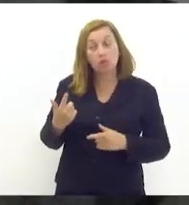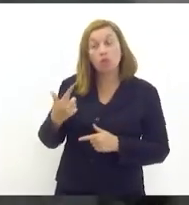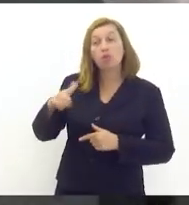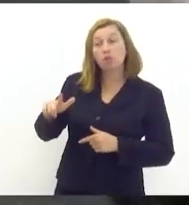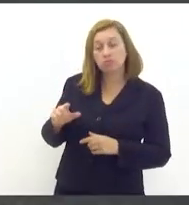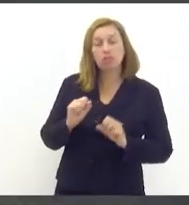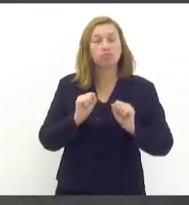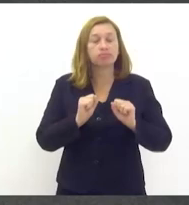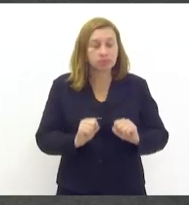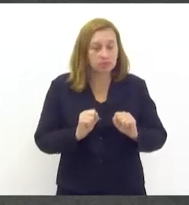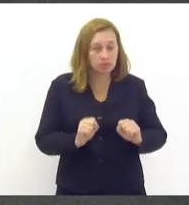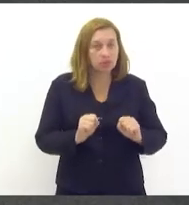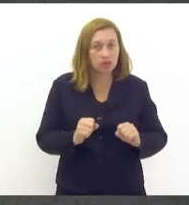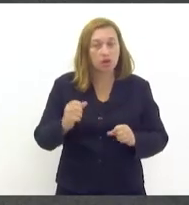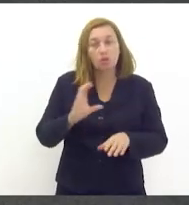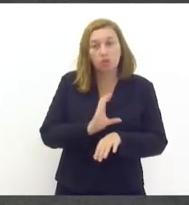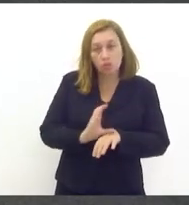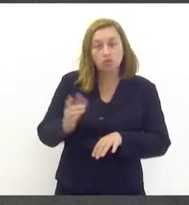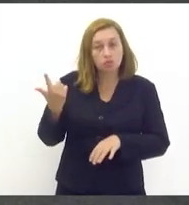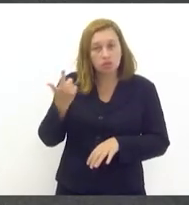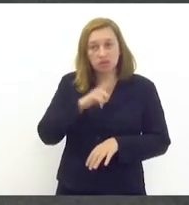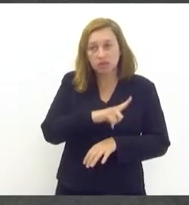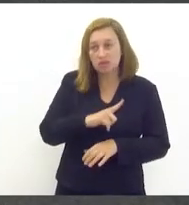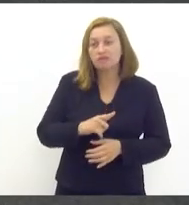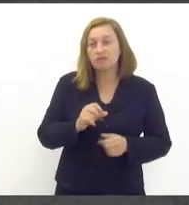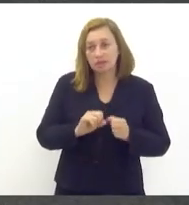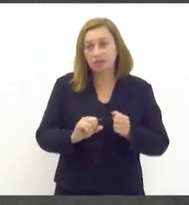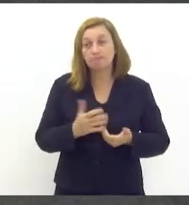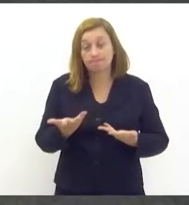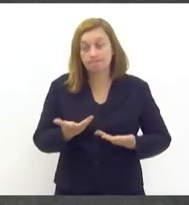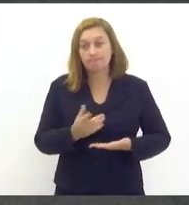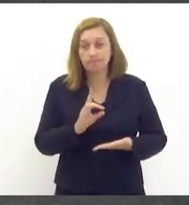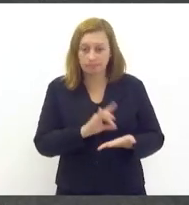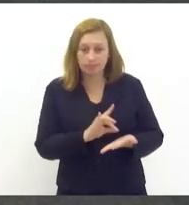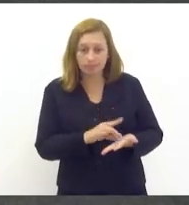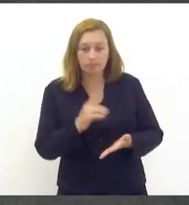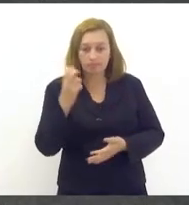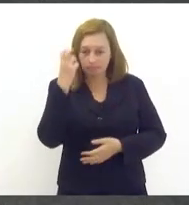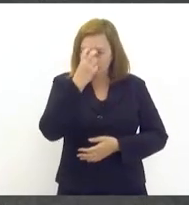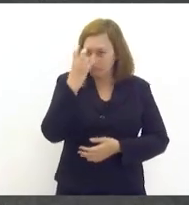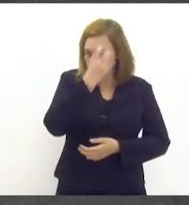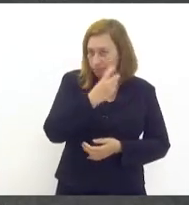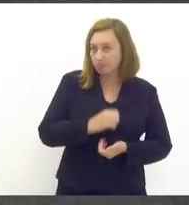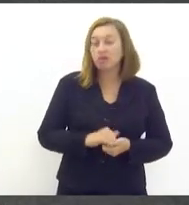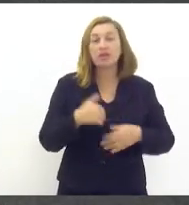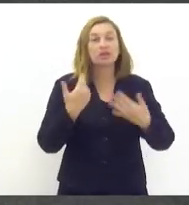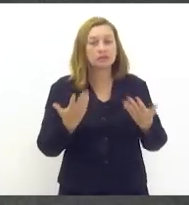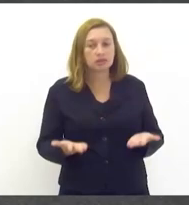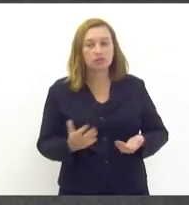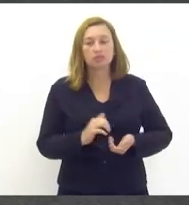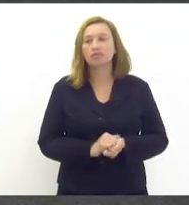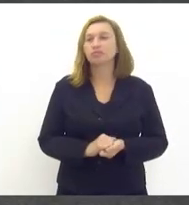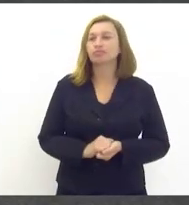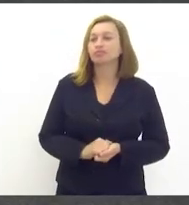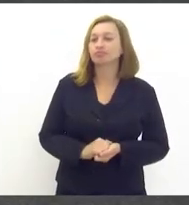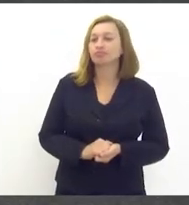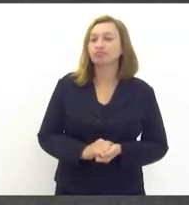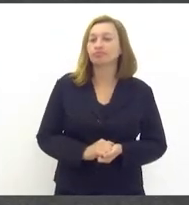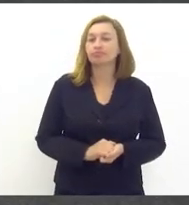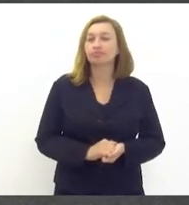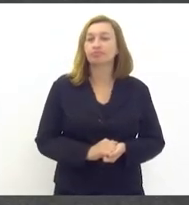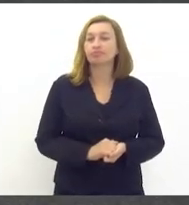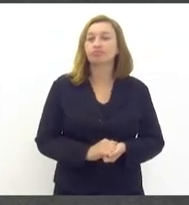para poder fazer o curso não é verdade habitada Verônica então quanta questão da